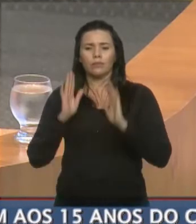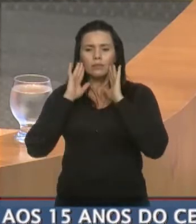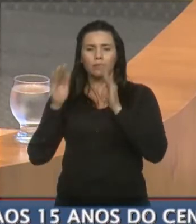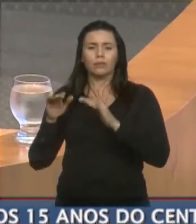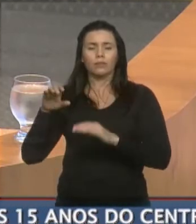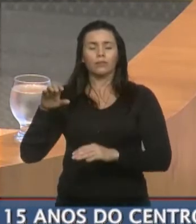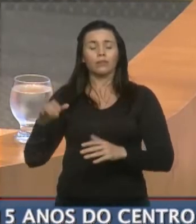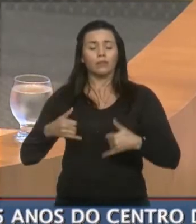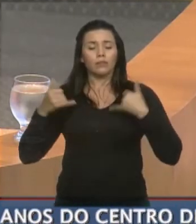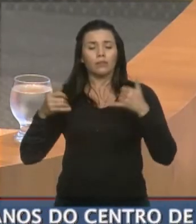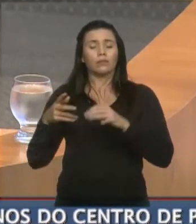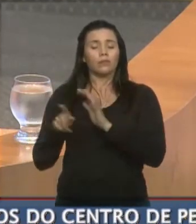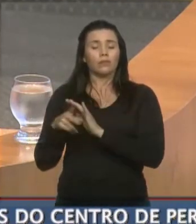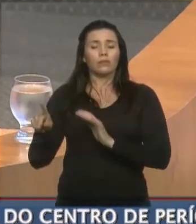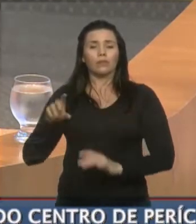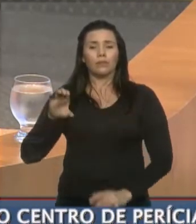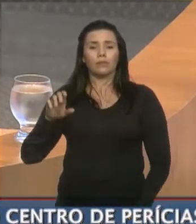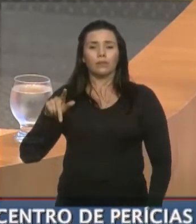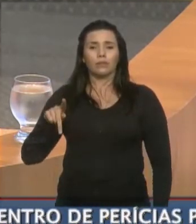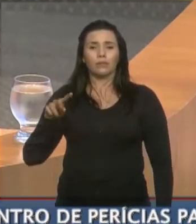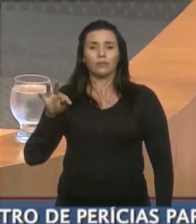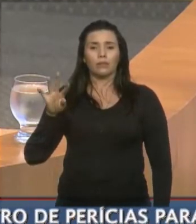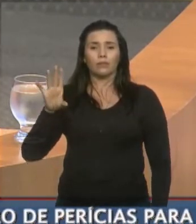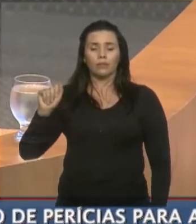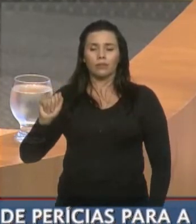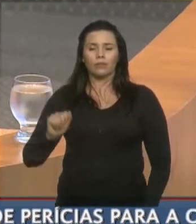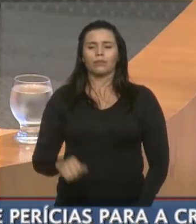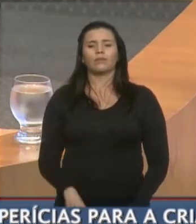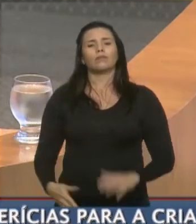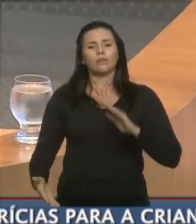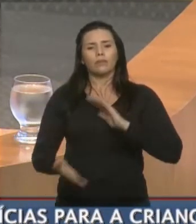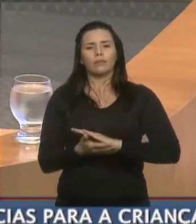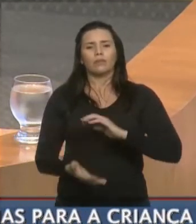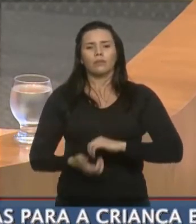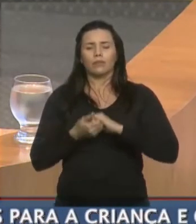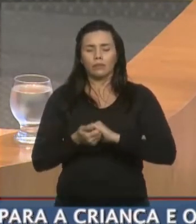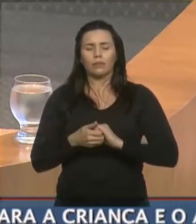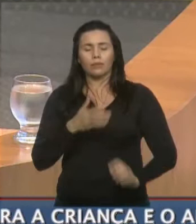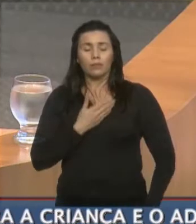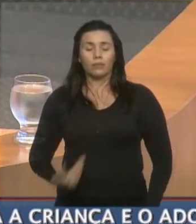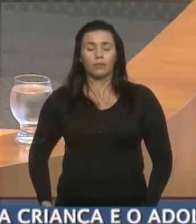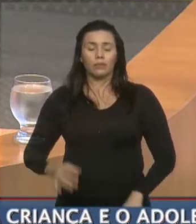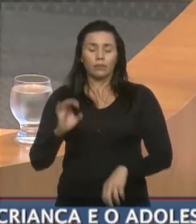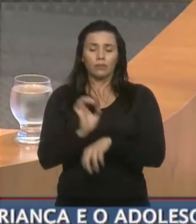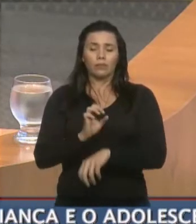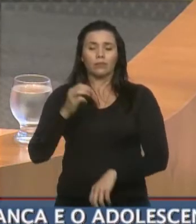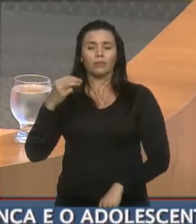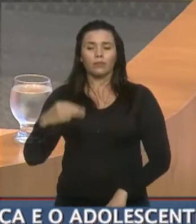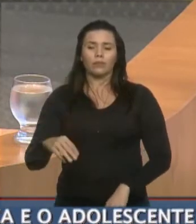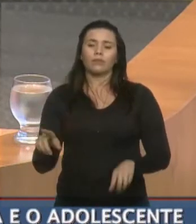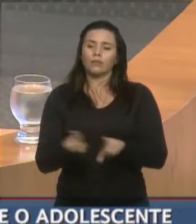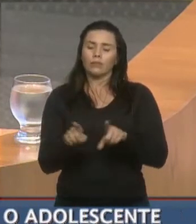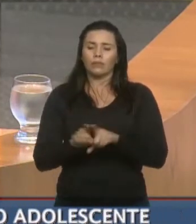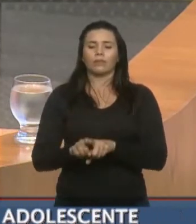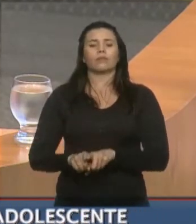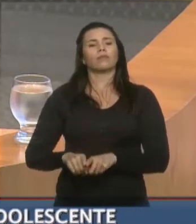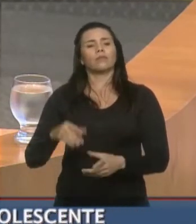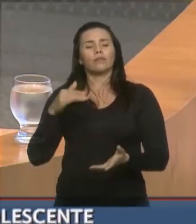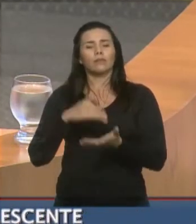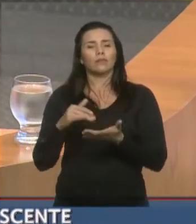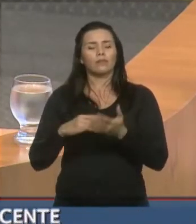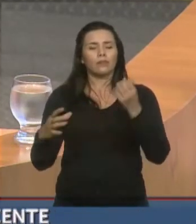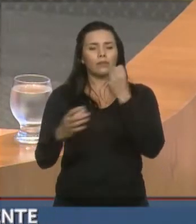Parabéns ao nosso governador do Estado, ao nosso secretário de Segurança Pública, que nos tem dado apoio para a realização